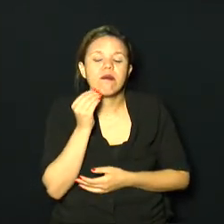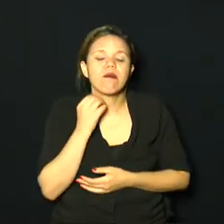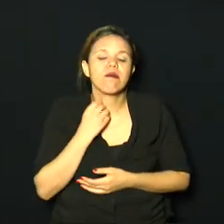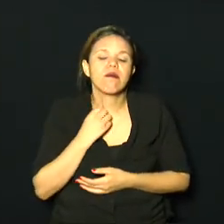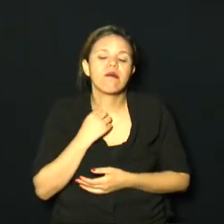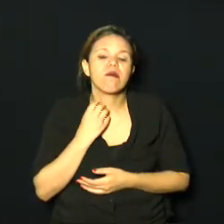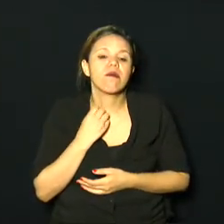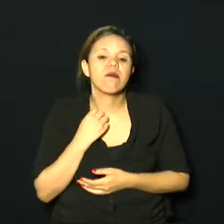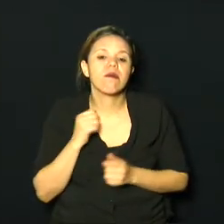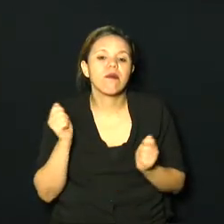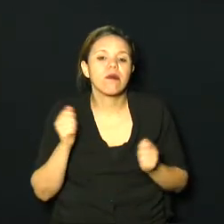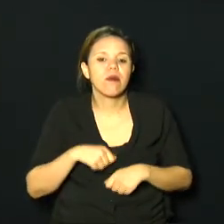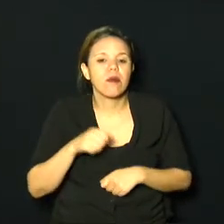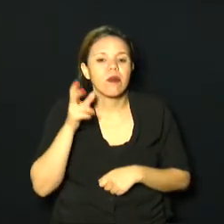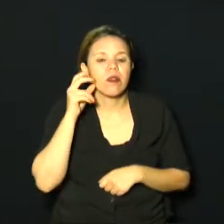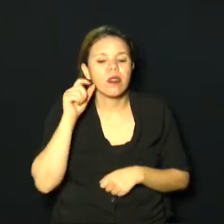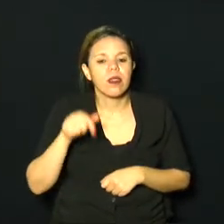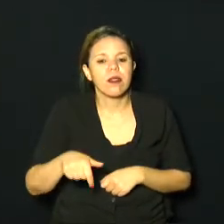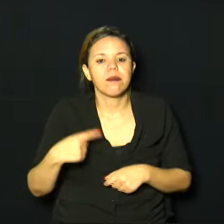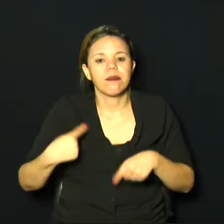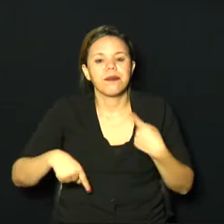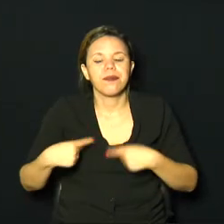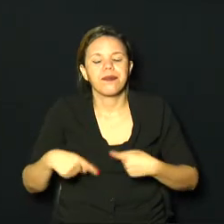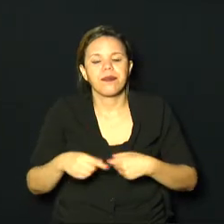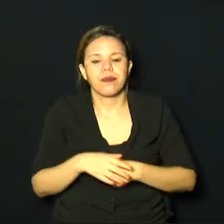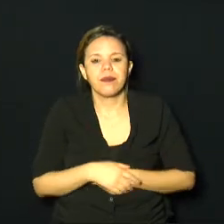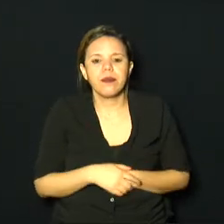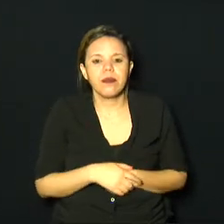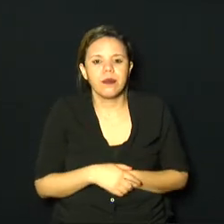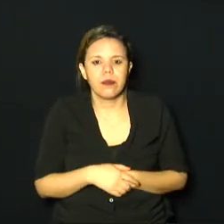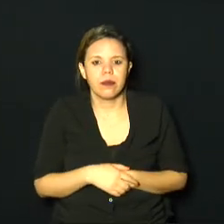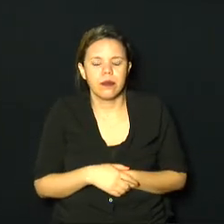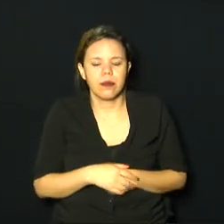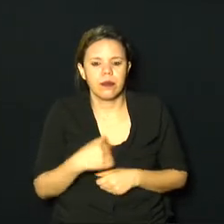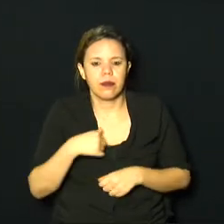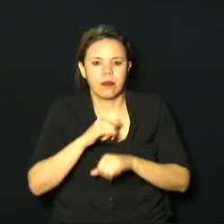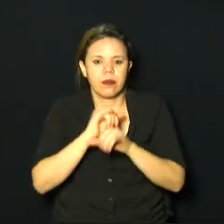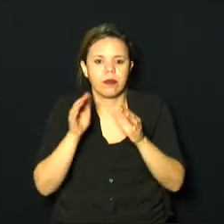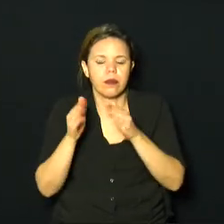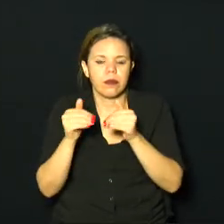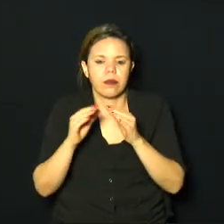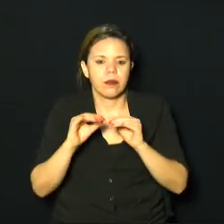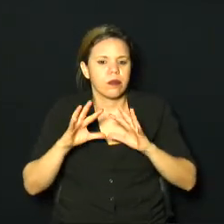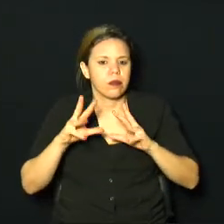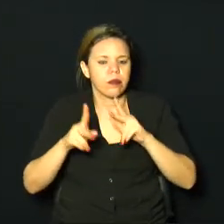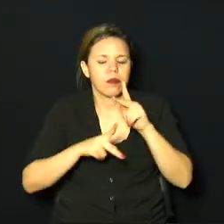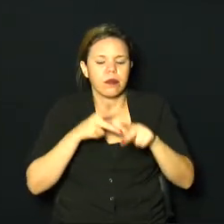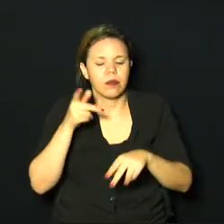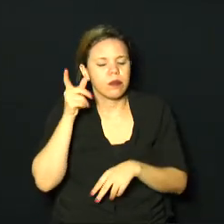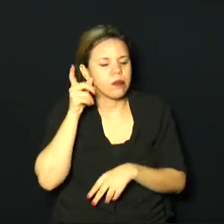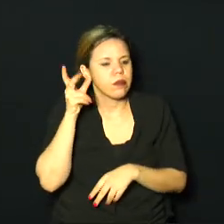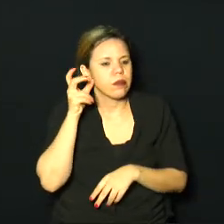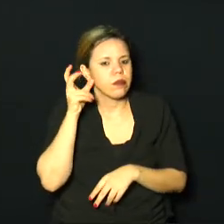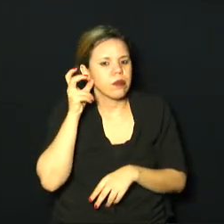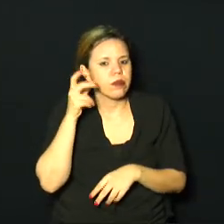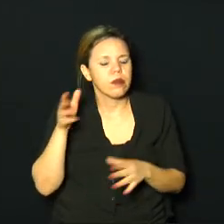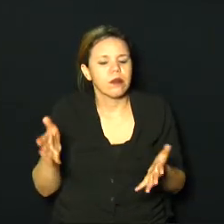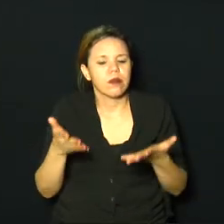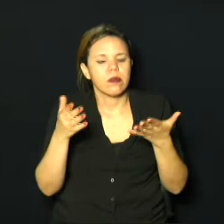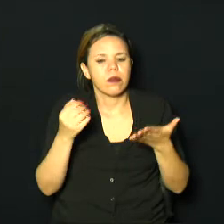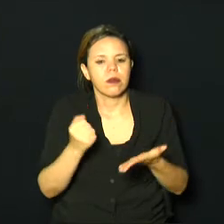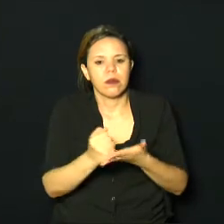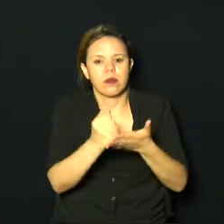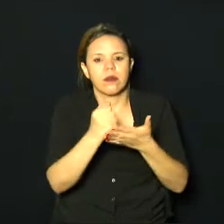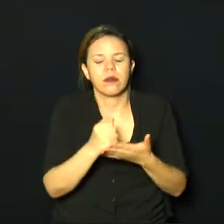poder, né, ouvirmos esse debate, e eu conclamo, né, a todos que nos ouvem, que podem colaborar,